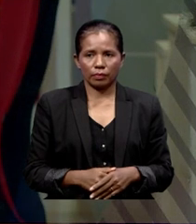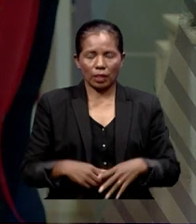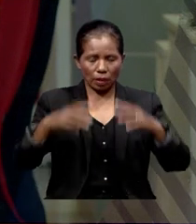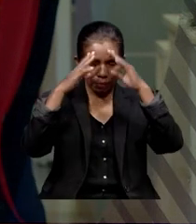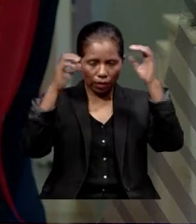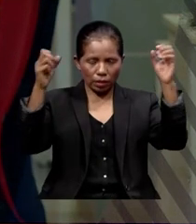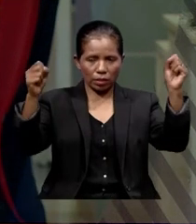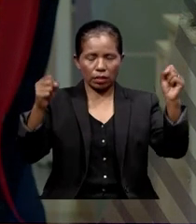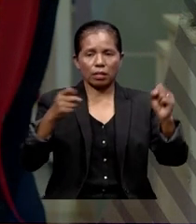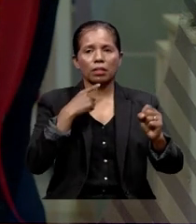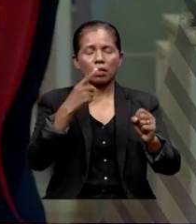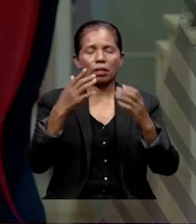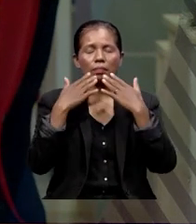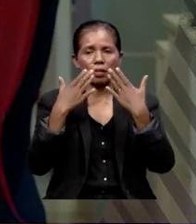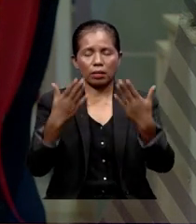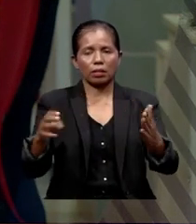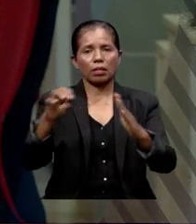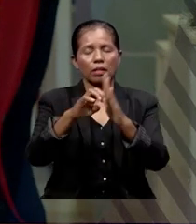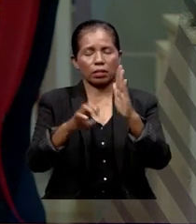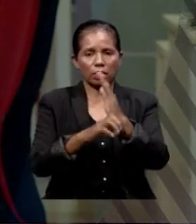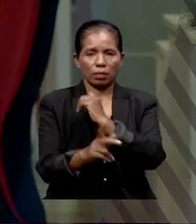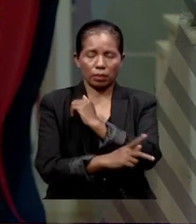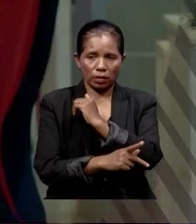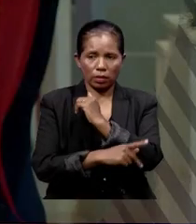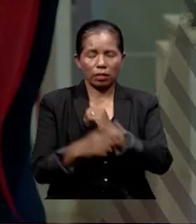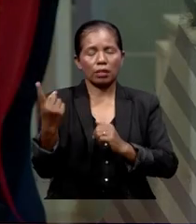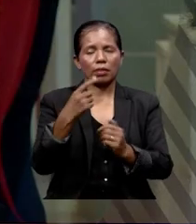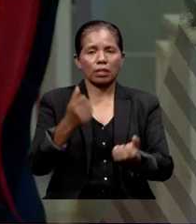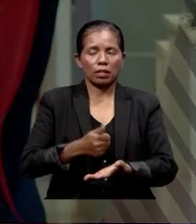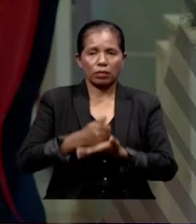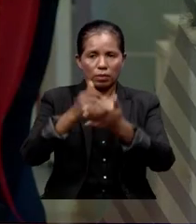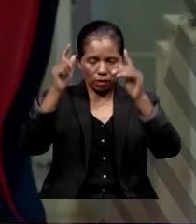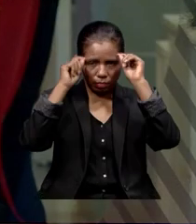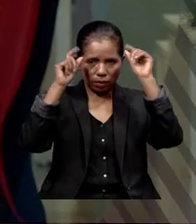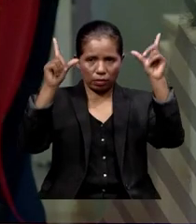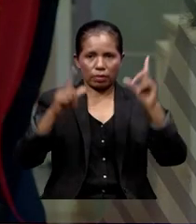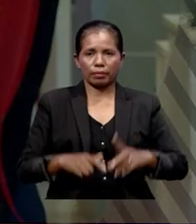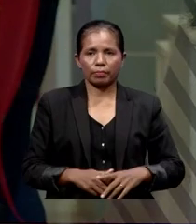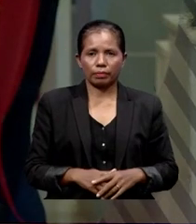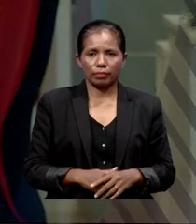Presidente da República ratou agradecimento ao Estado de Portugal, também sempre apoia Timor-Leste.